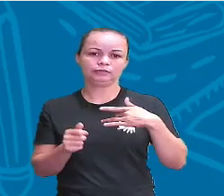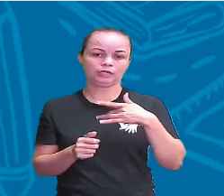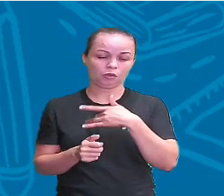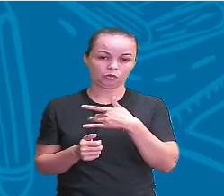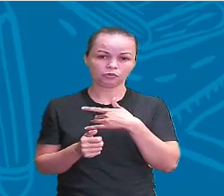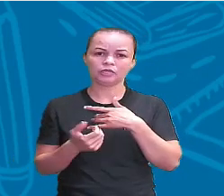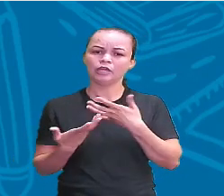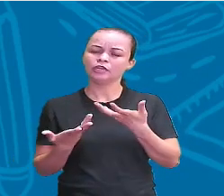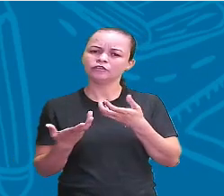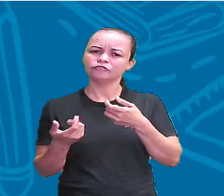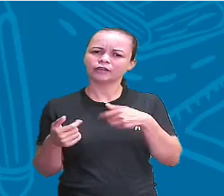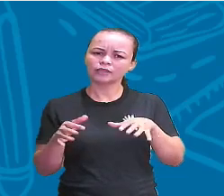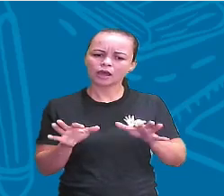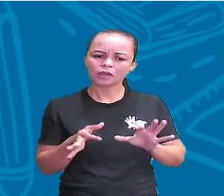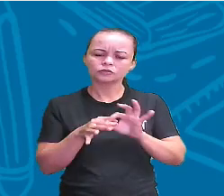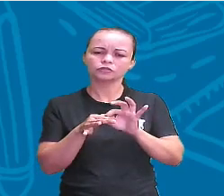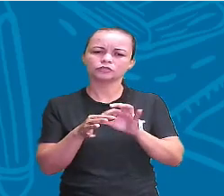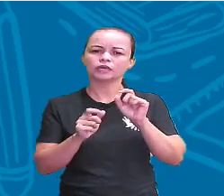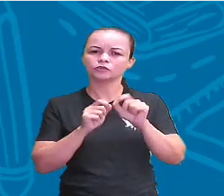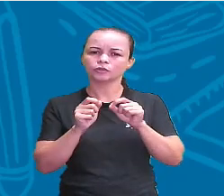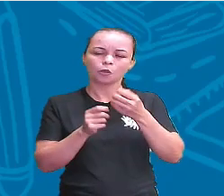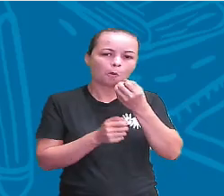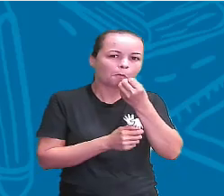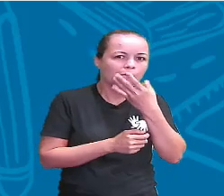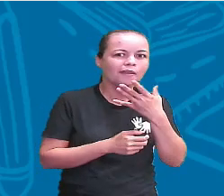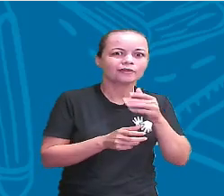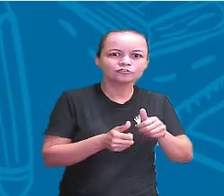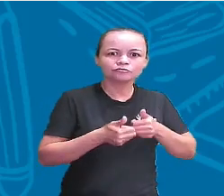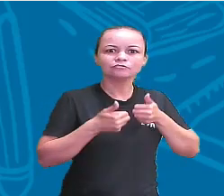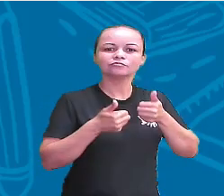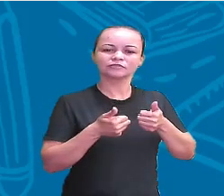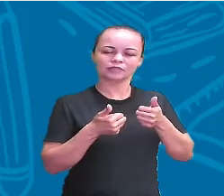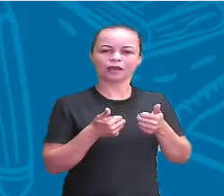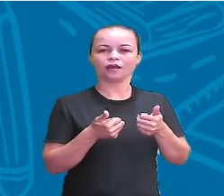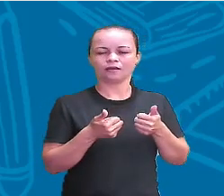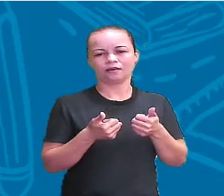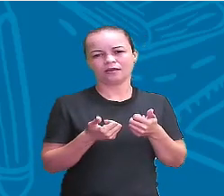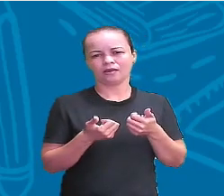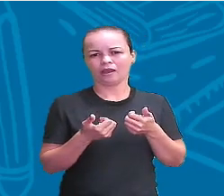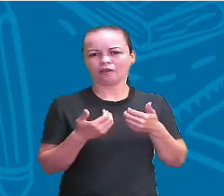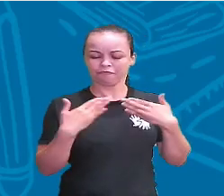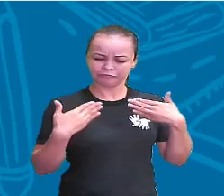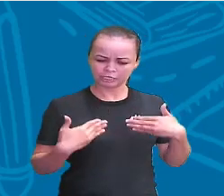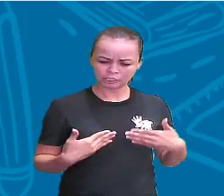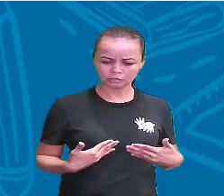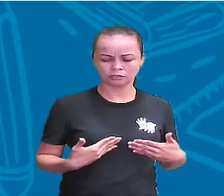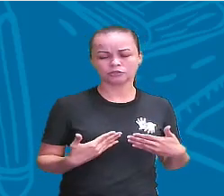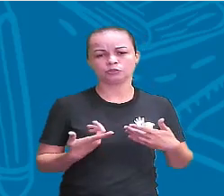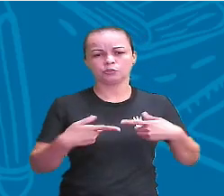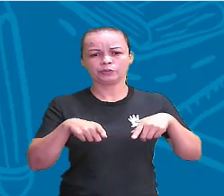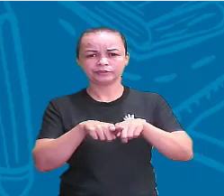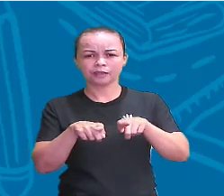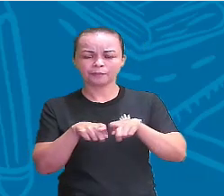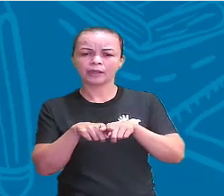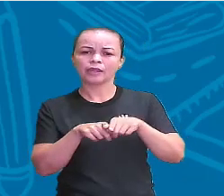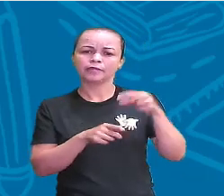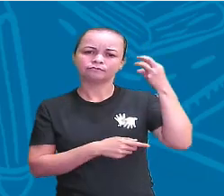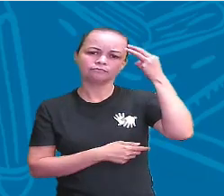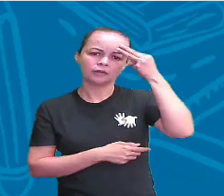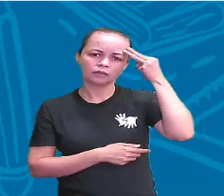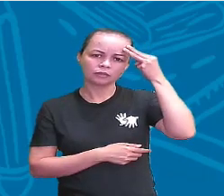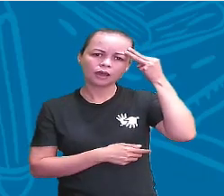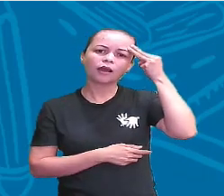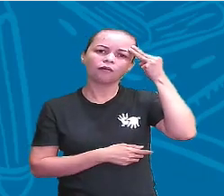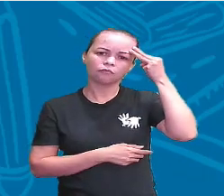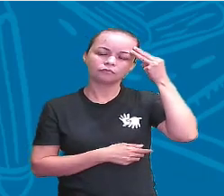vai estar associado com o nosso bem-estar, tá certo? Tá? O bem-estar físico e o bem-estar